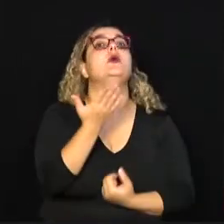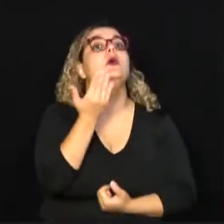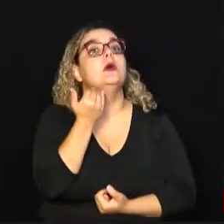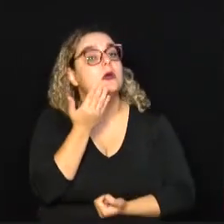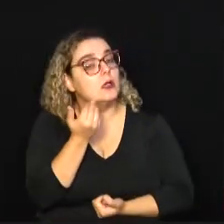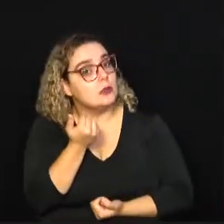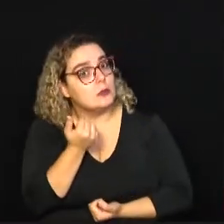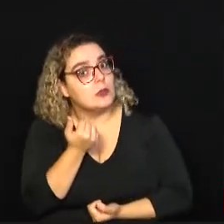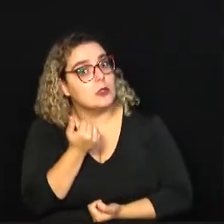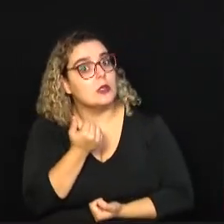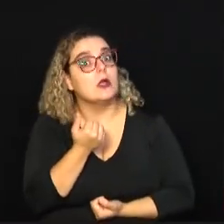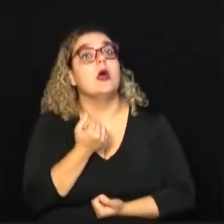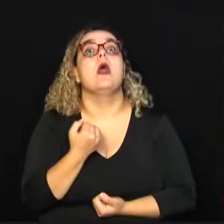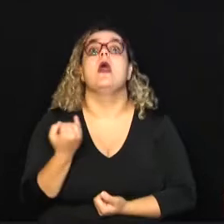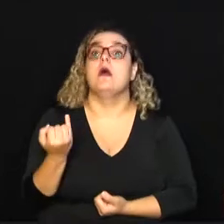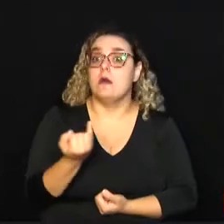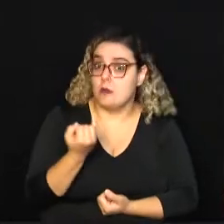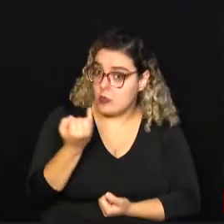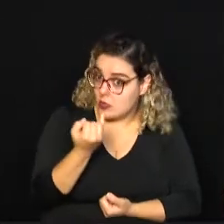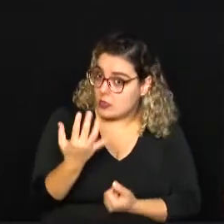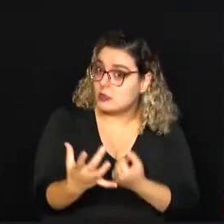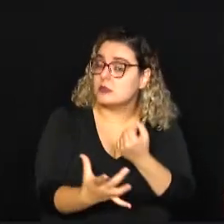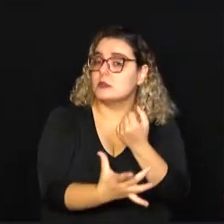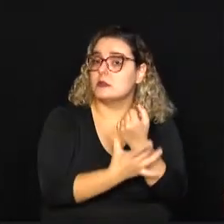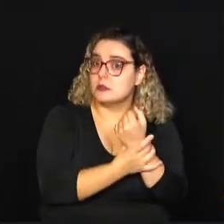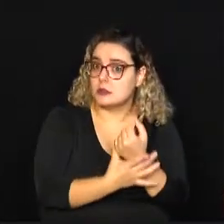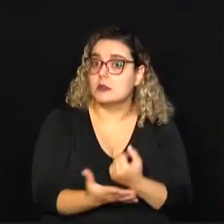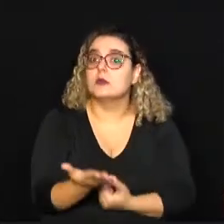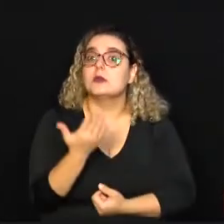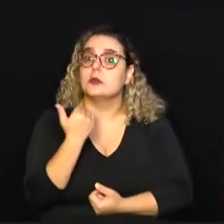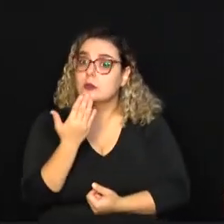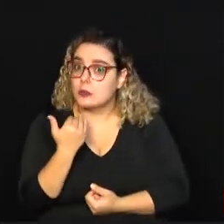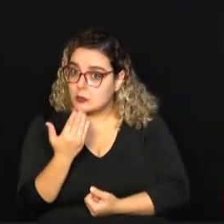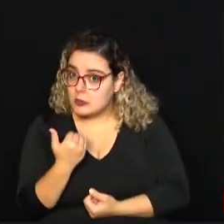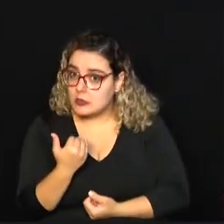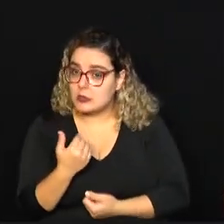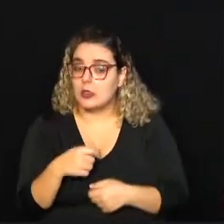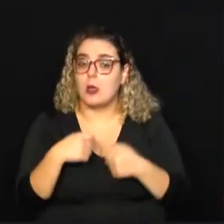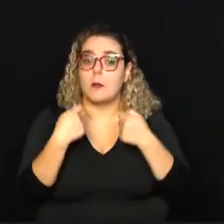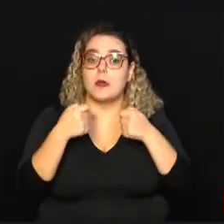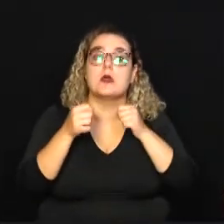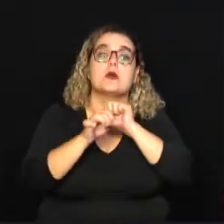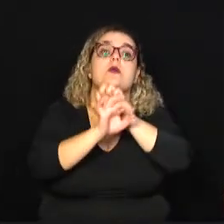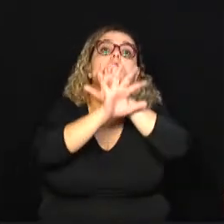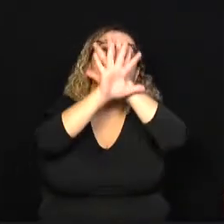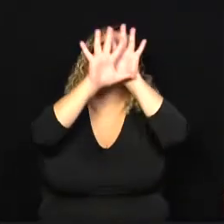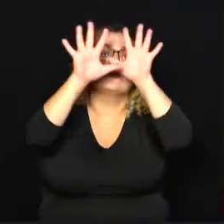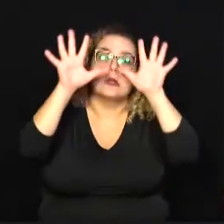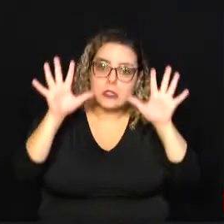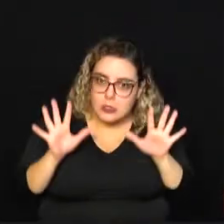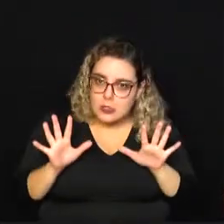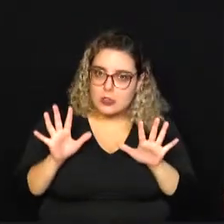né, é muito importante, segurança alimentar, a gente precisa ter isso claramente